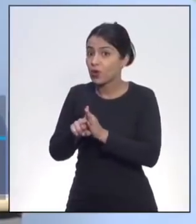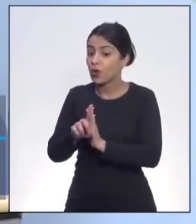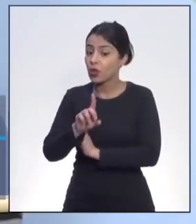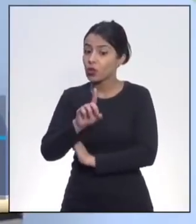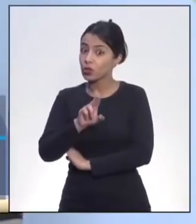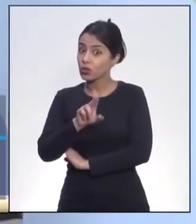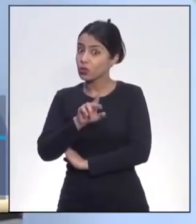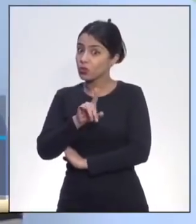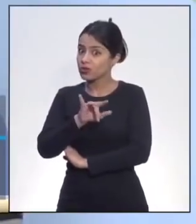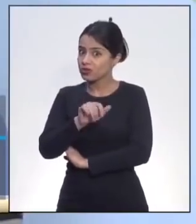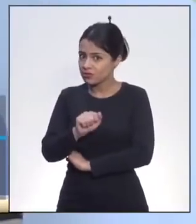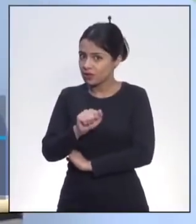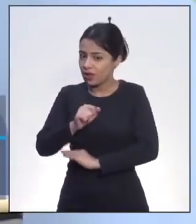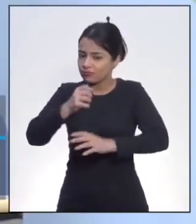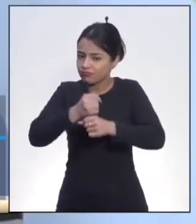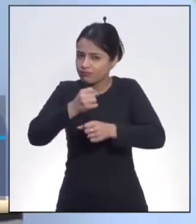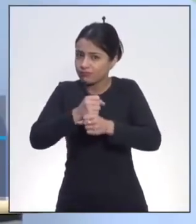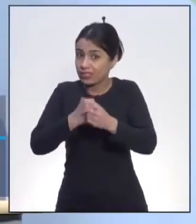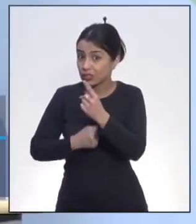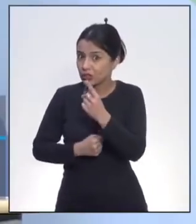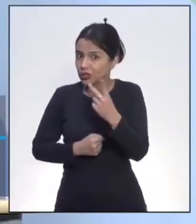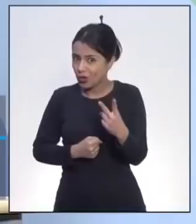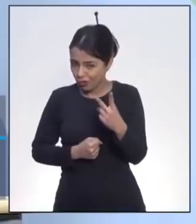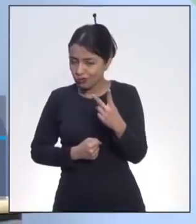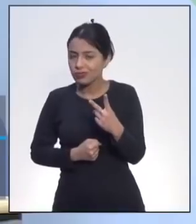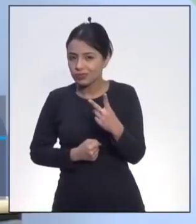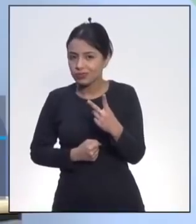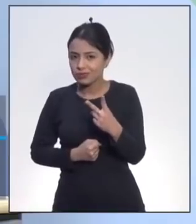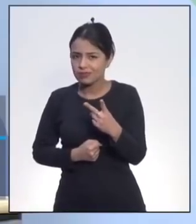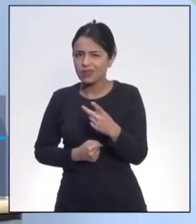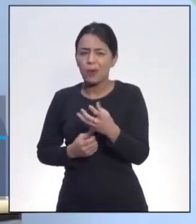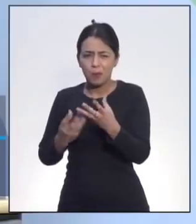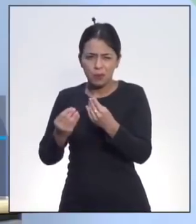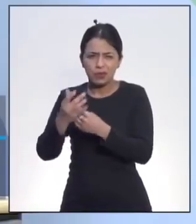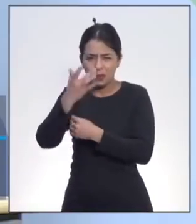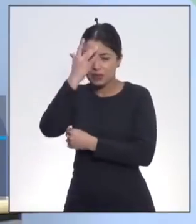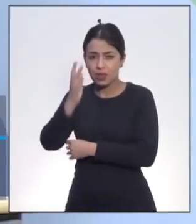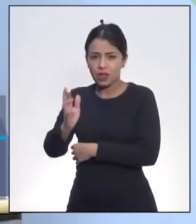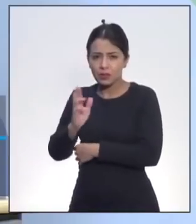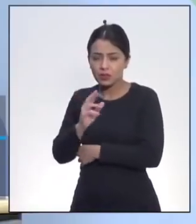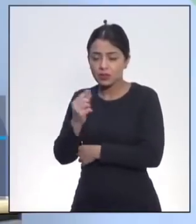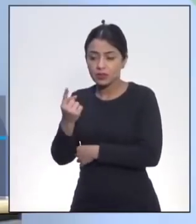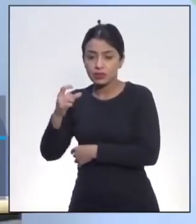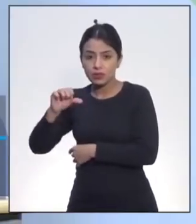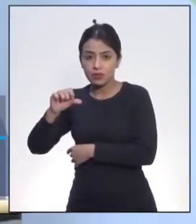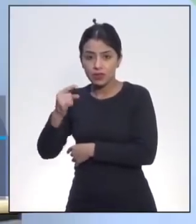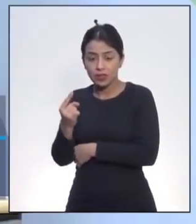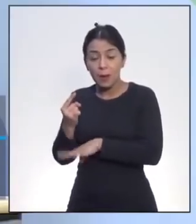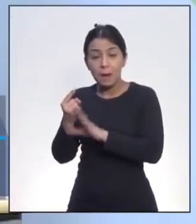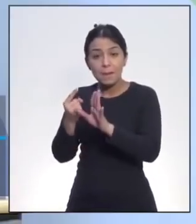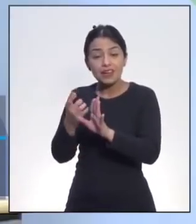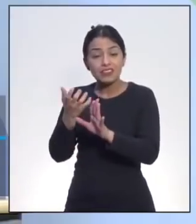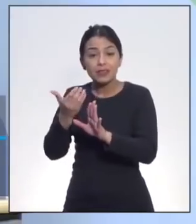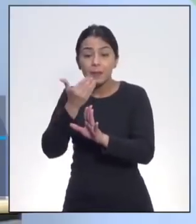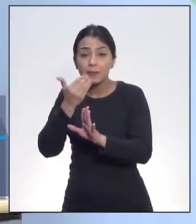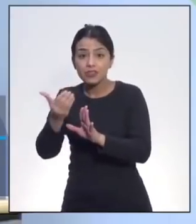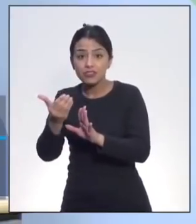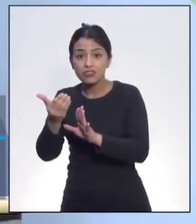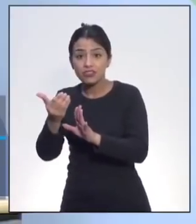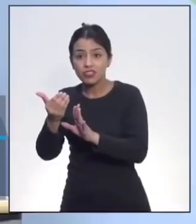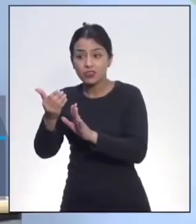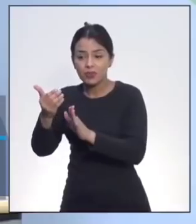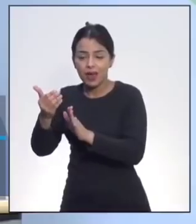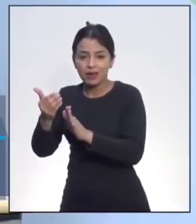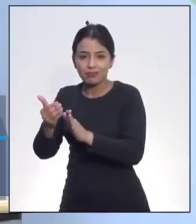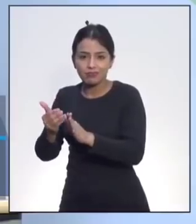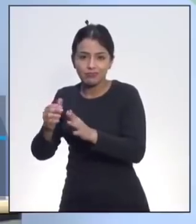Certo? Tudo bem? Então, várias pessoas colocaram aqui 191 unidades. Mas a ideia era transformar essas 191 unidades em